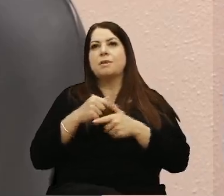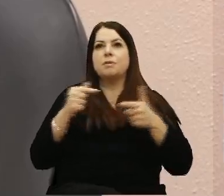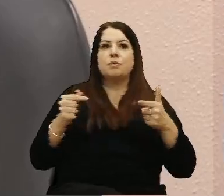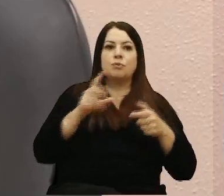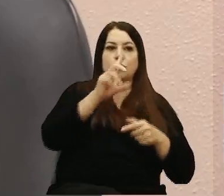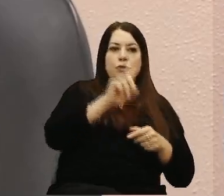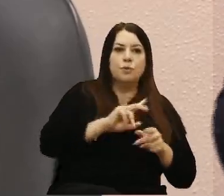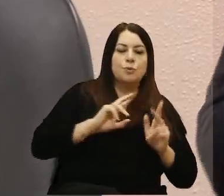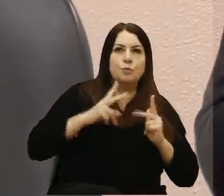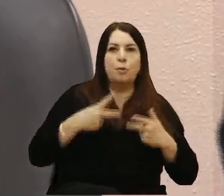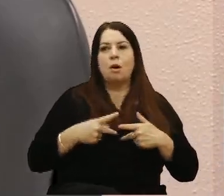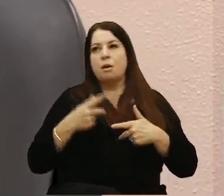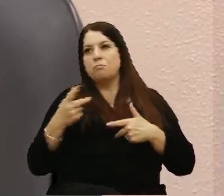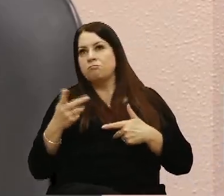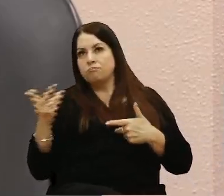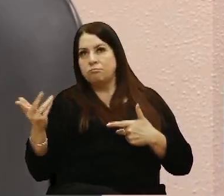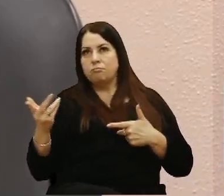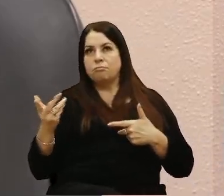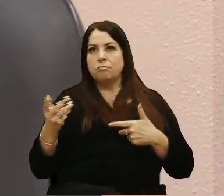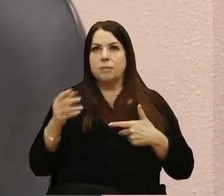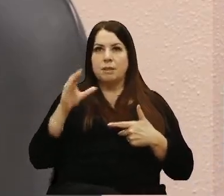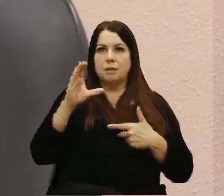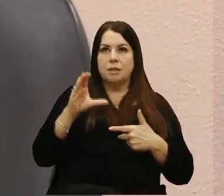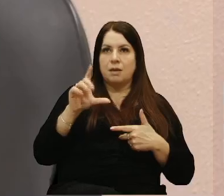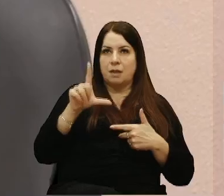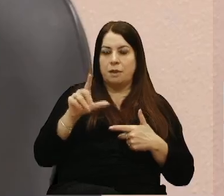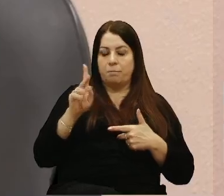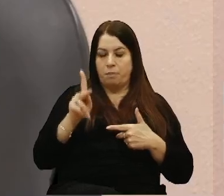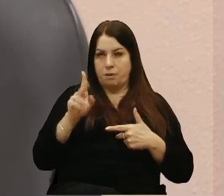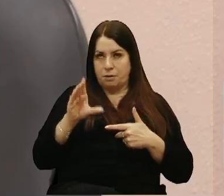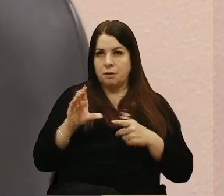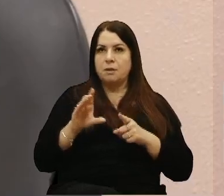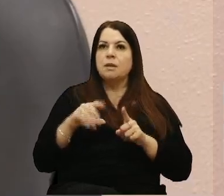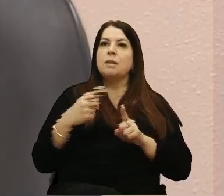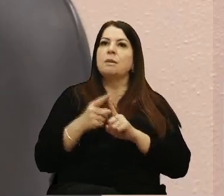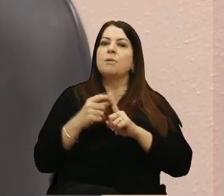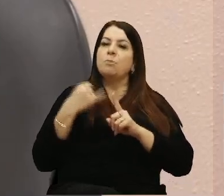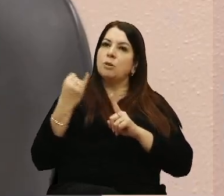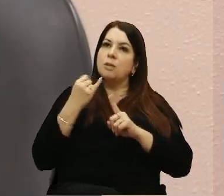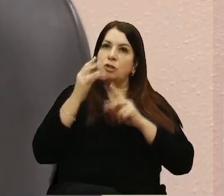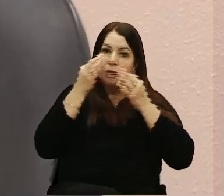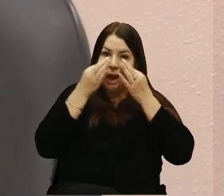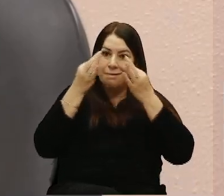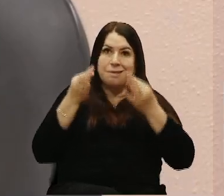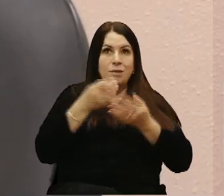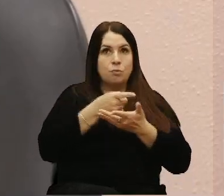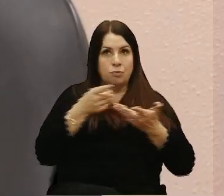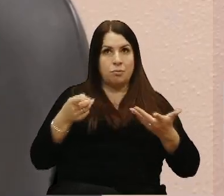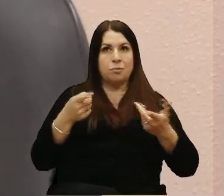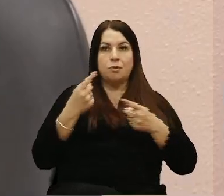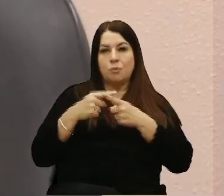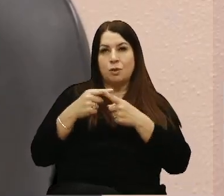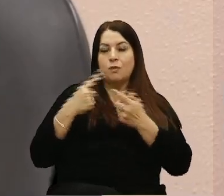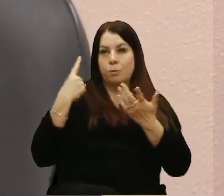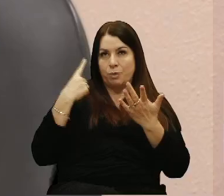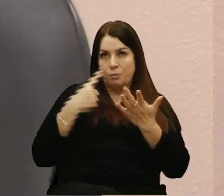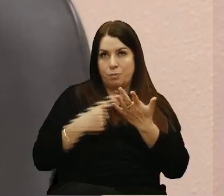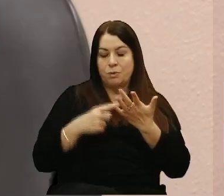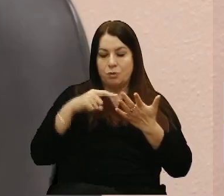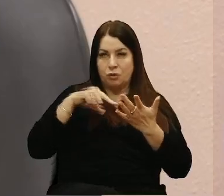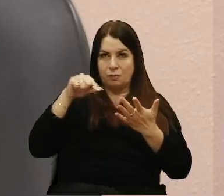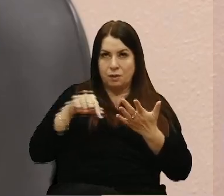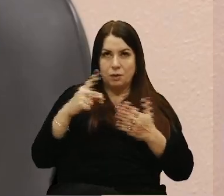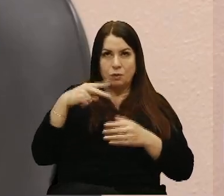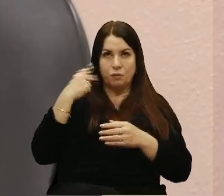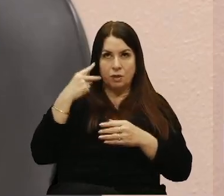direitos humanos, ou enfim, desse LPC. Então, é importante que a gente se atente a isso, porque foi um compromisso que tivemos aqui, os